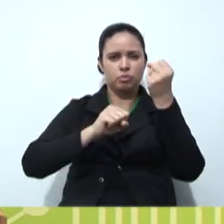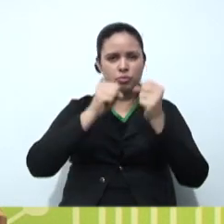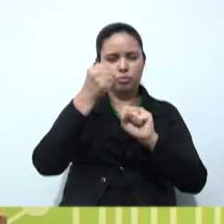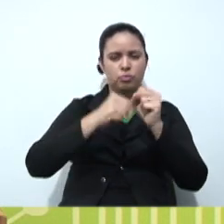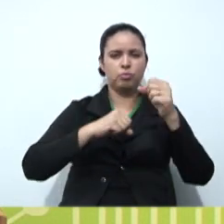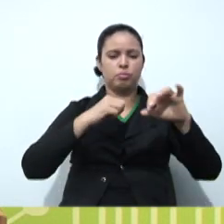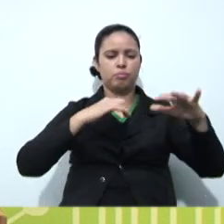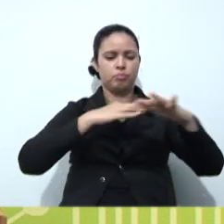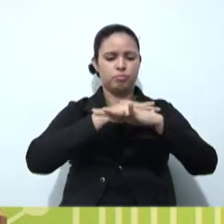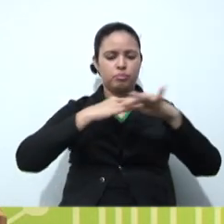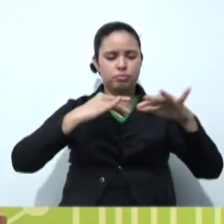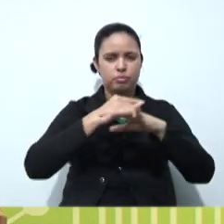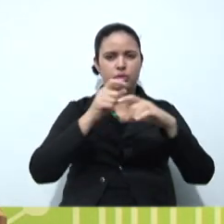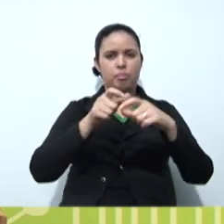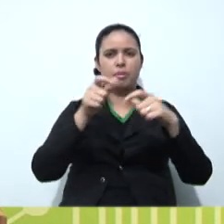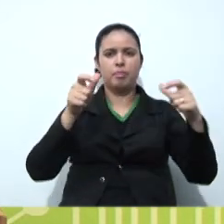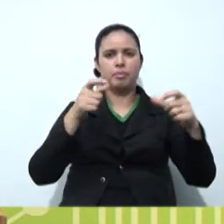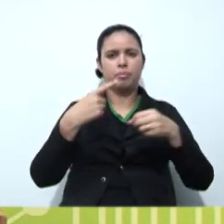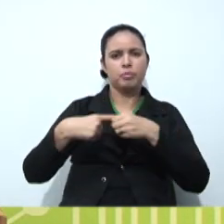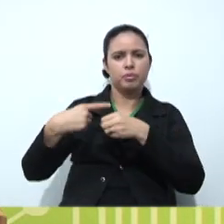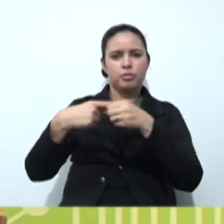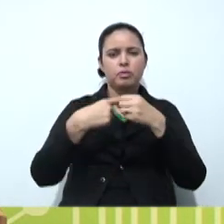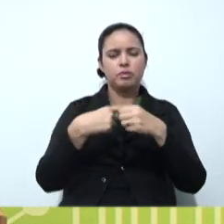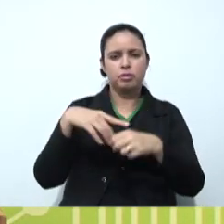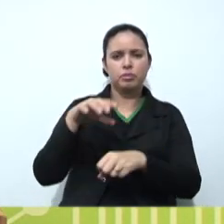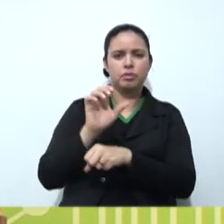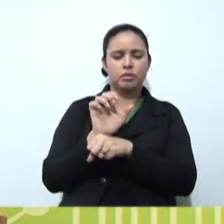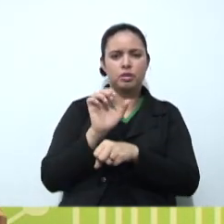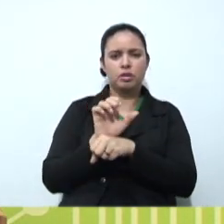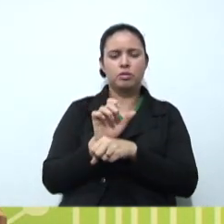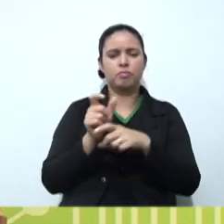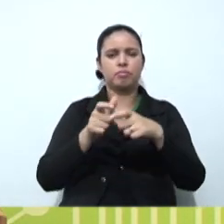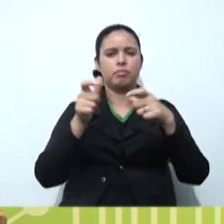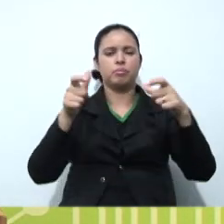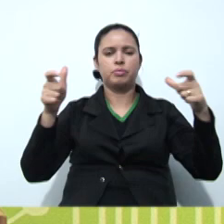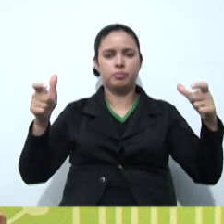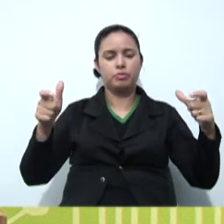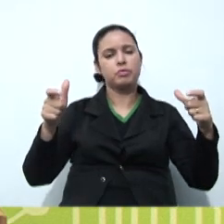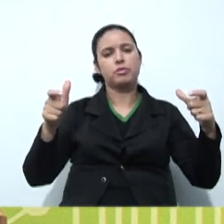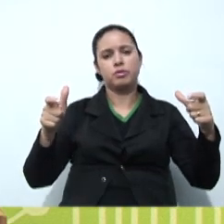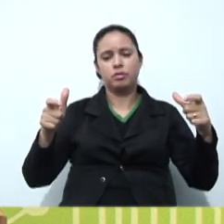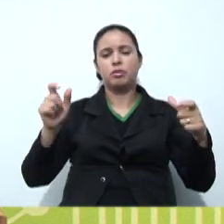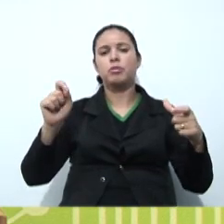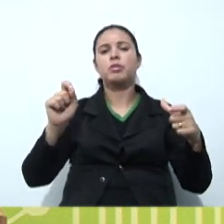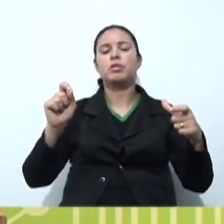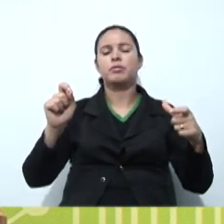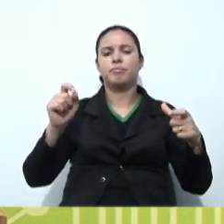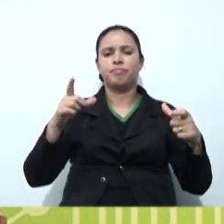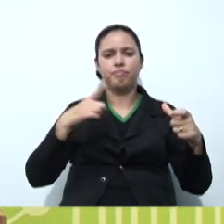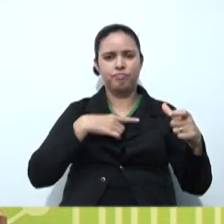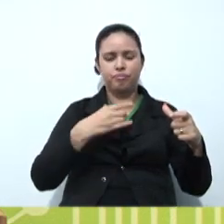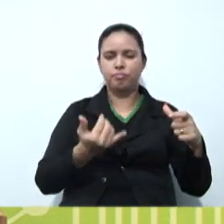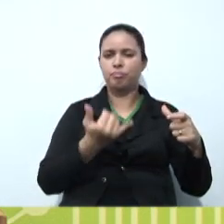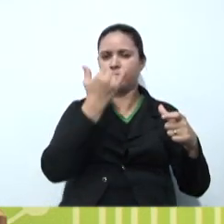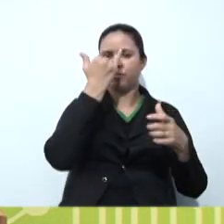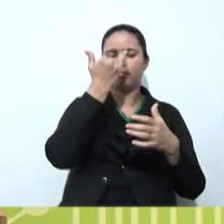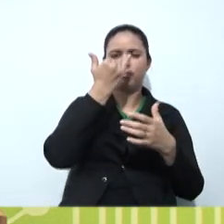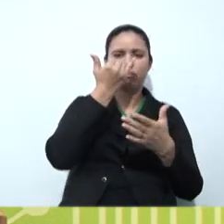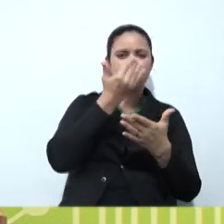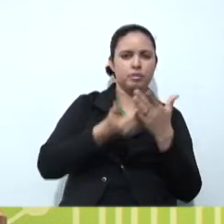de um município, tá? De um estado como um todo, ele vai causar prejuízos enormes a esse meio ambiente, que